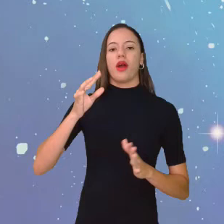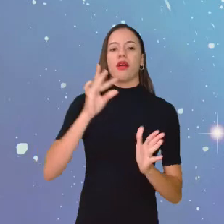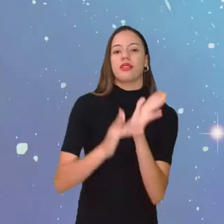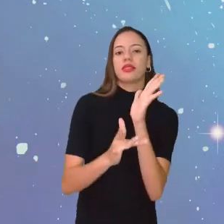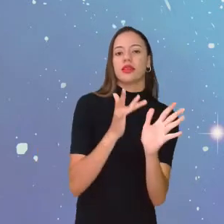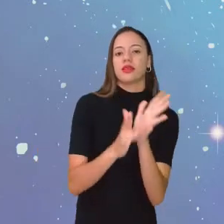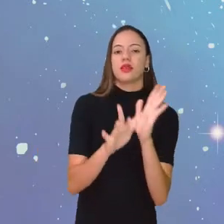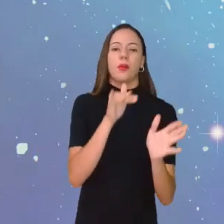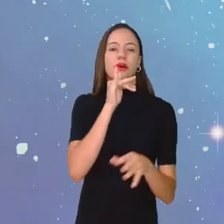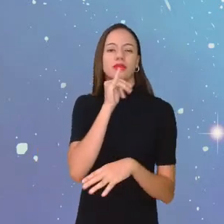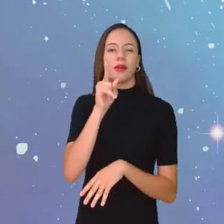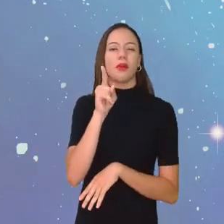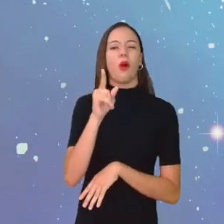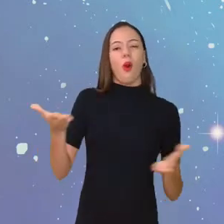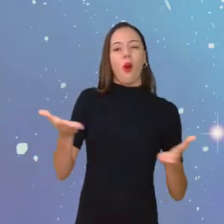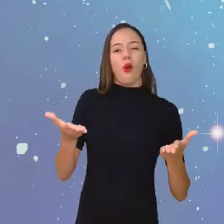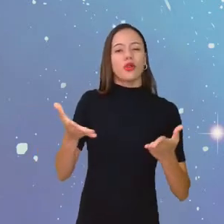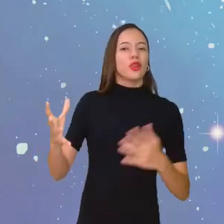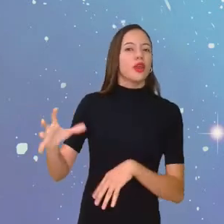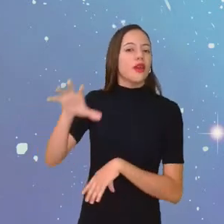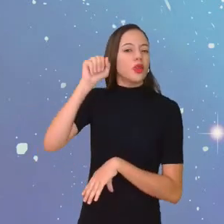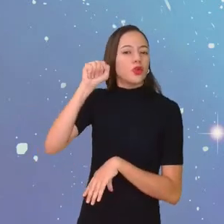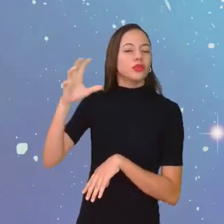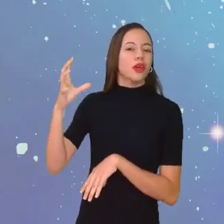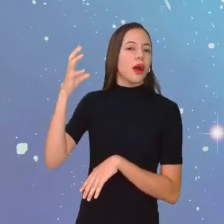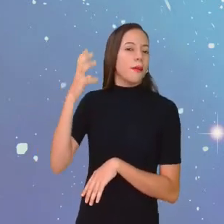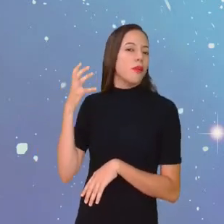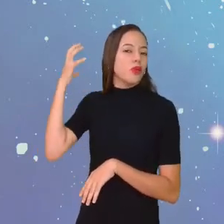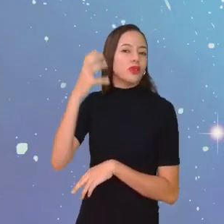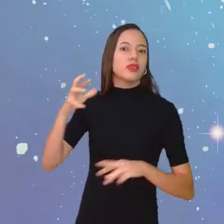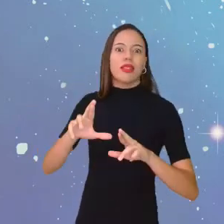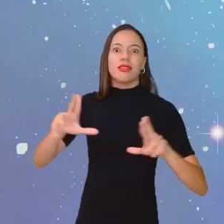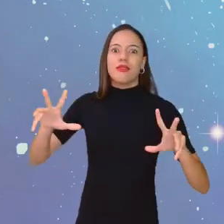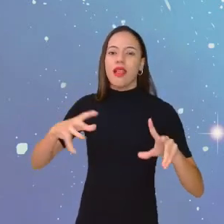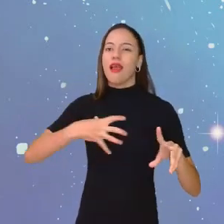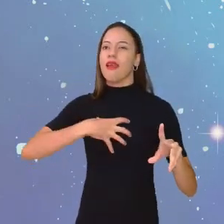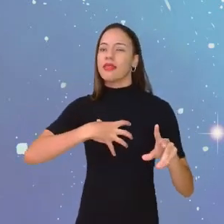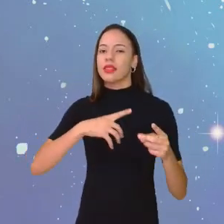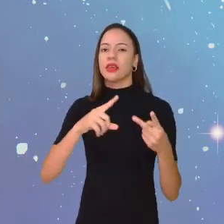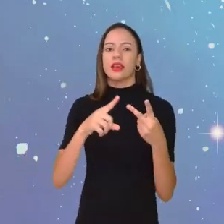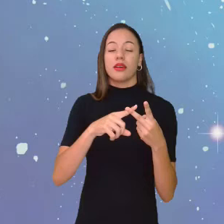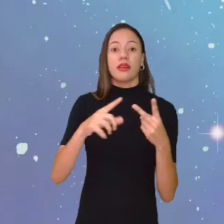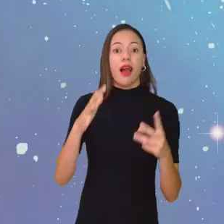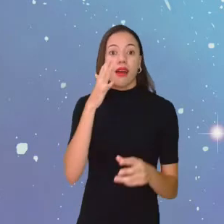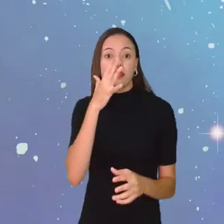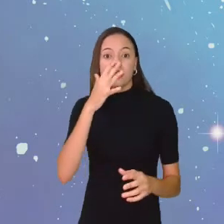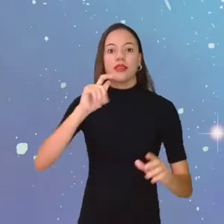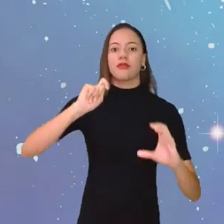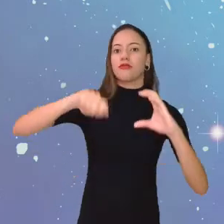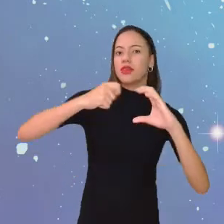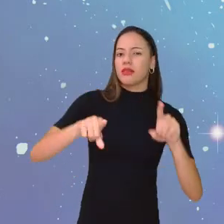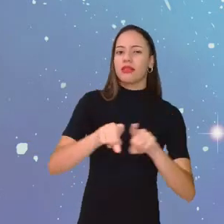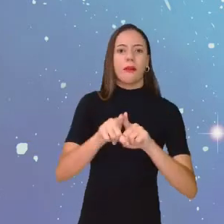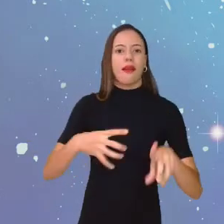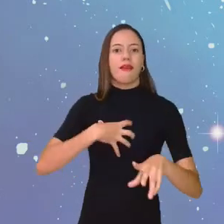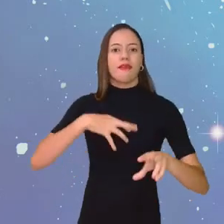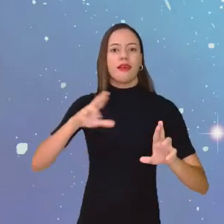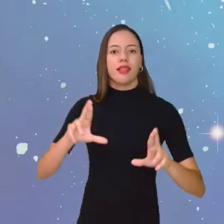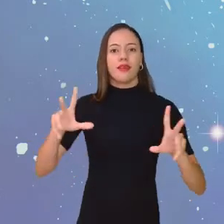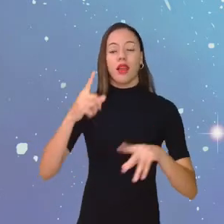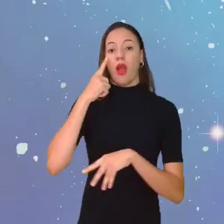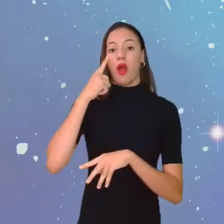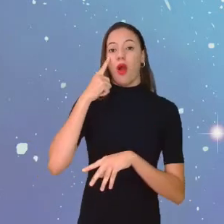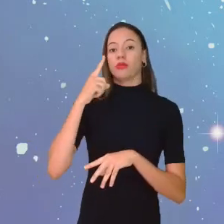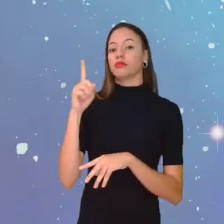ouve música de um jeito diferente, onde a gente assiste a vídeos de uma forma diferente, essa sequência que a gente colocou ali, né,